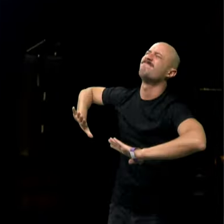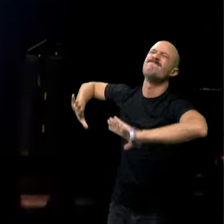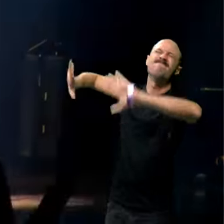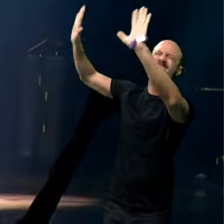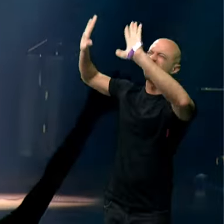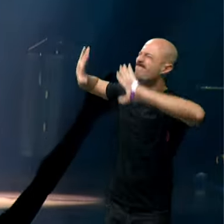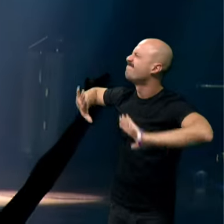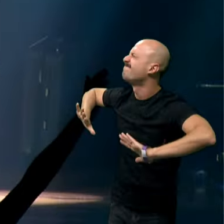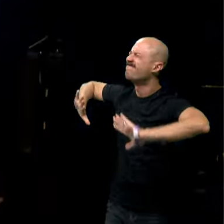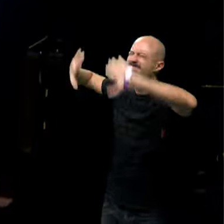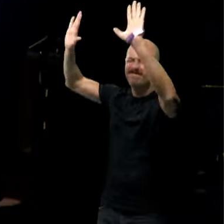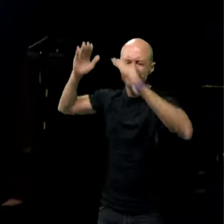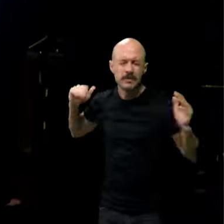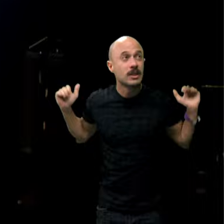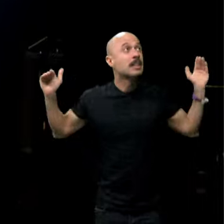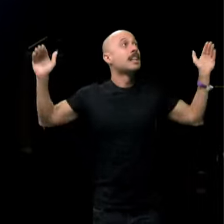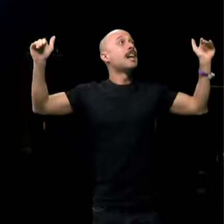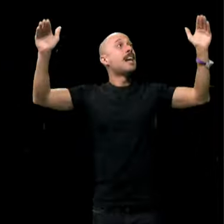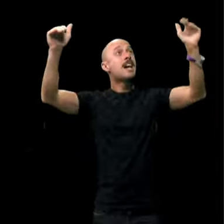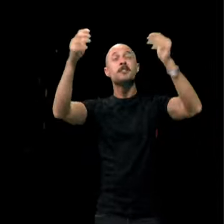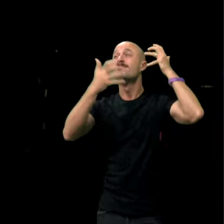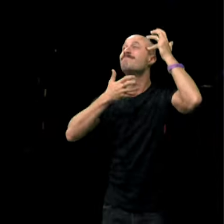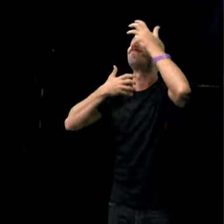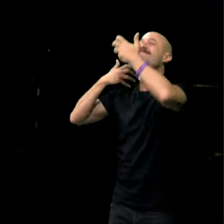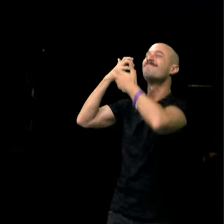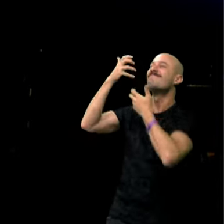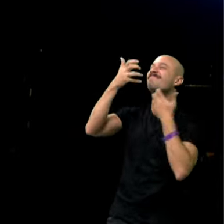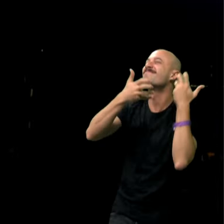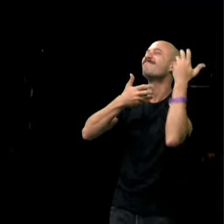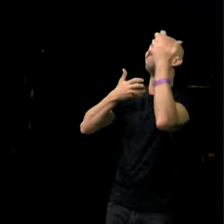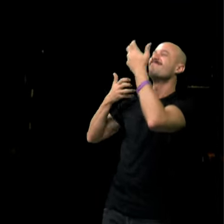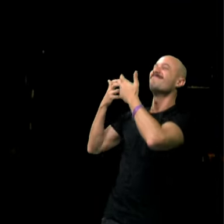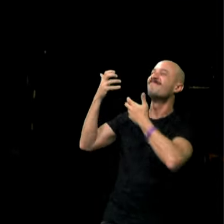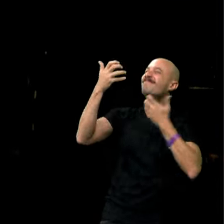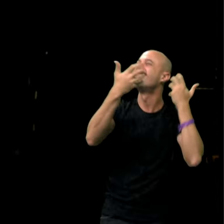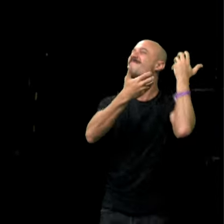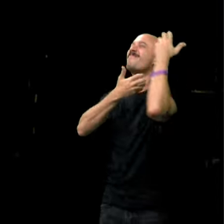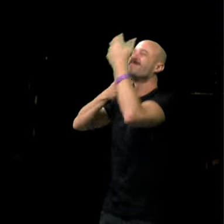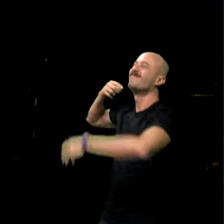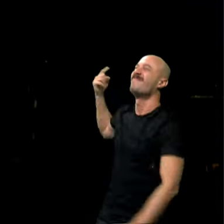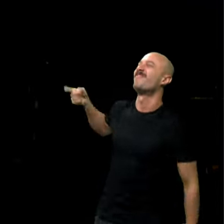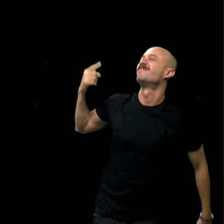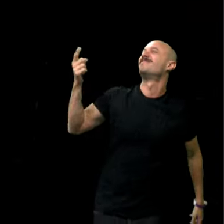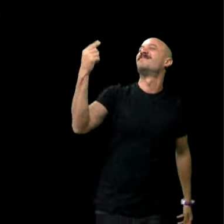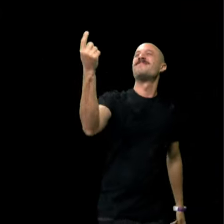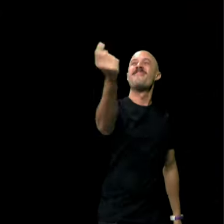Ele. Anjos cantam a eterna